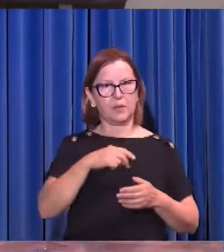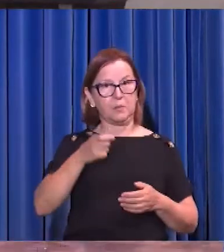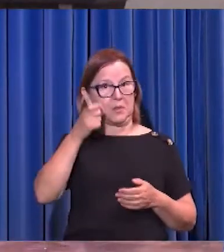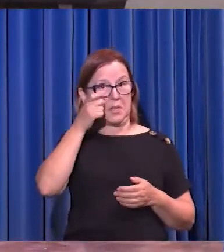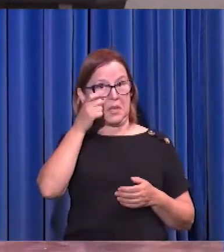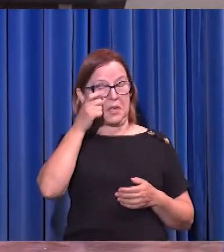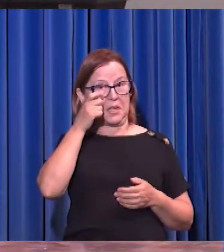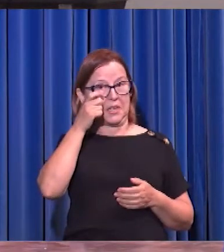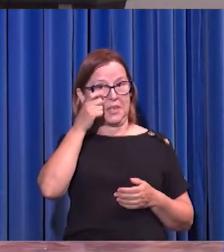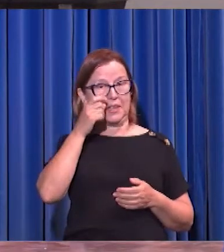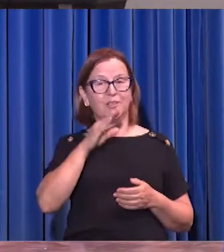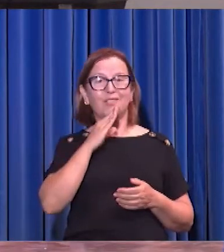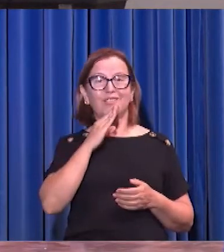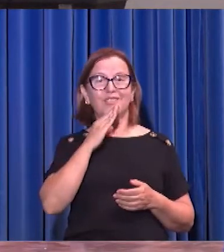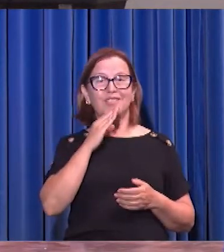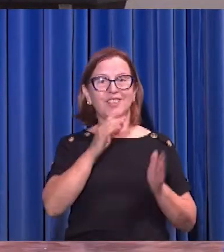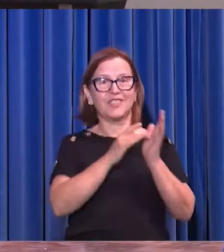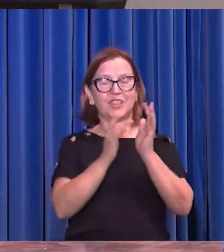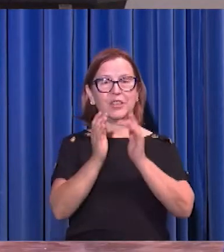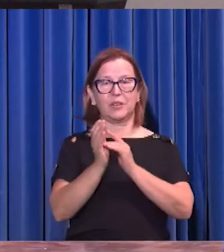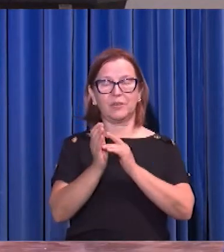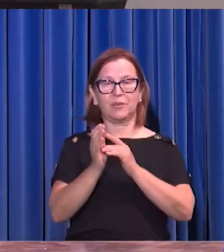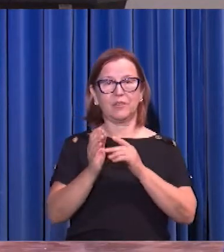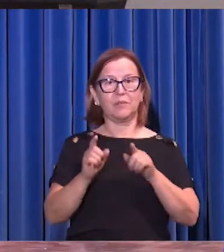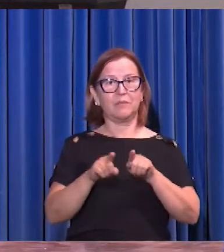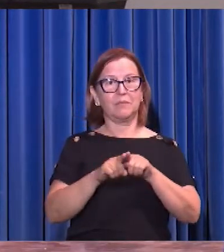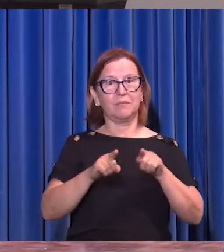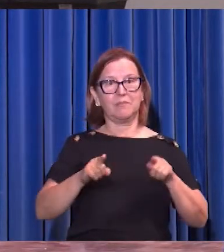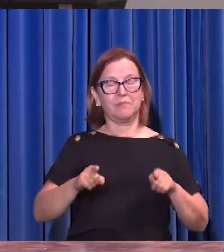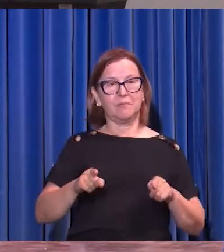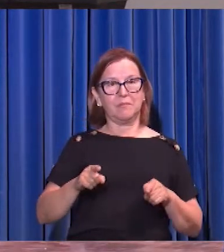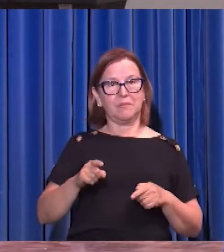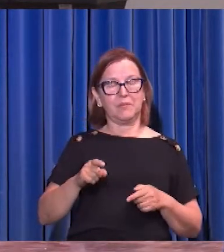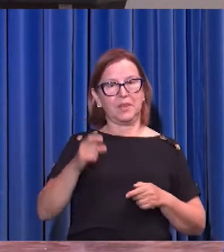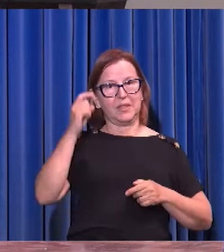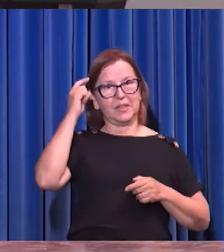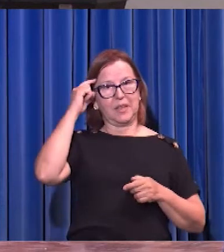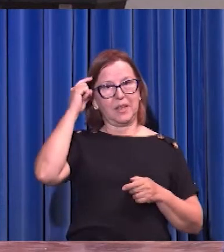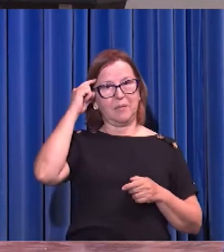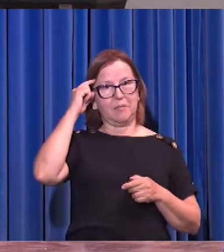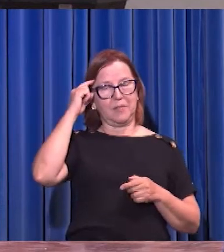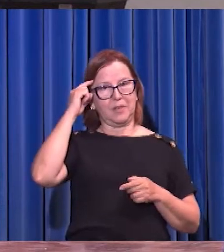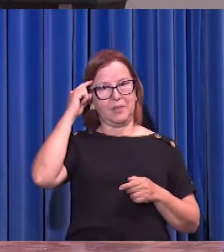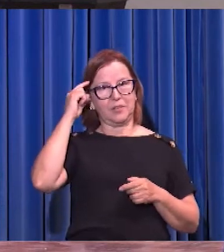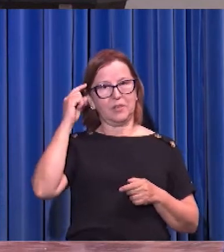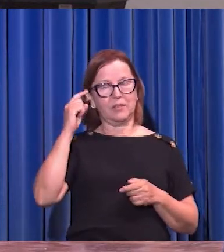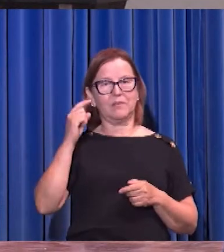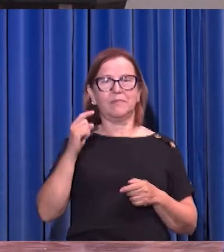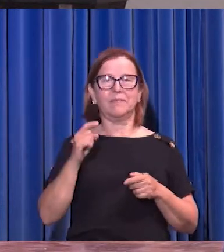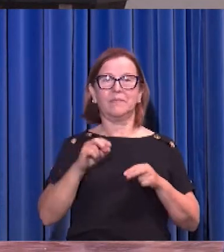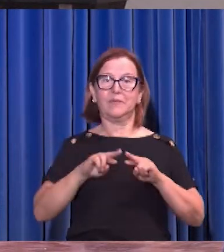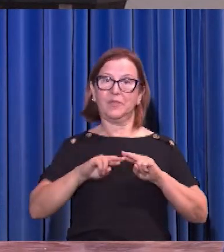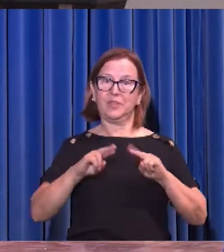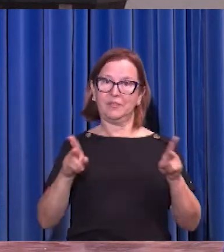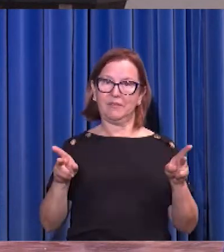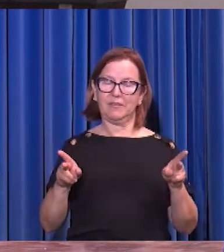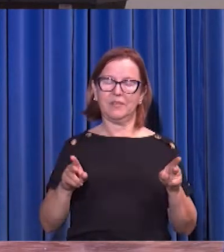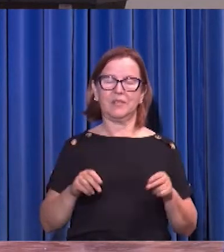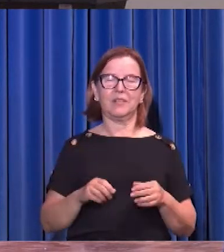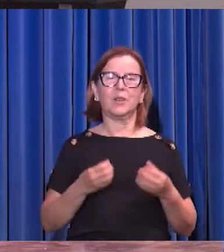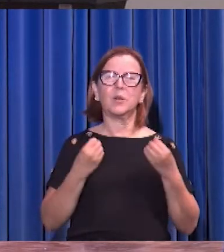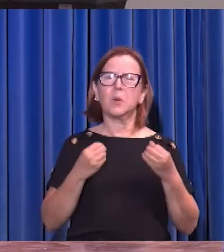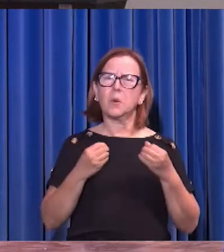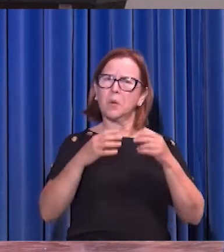realmente absorvido por um ceticismo. Será que é isso mesmo? Como que pode ser